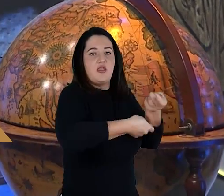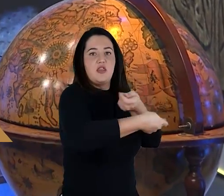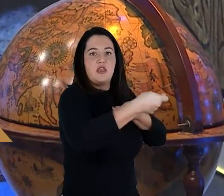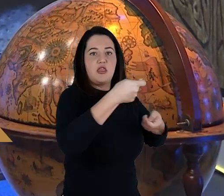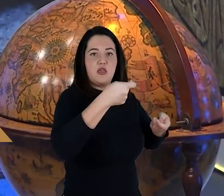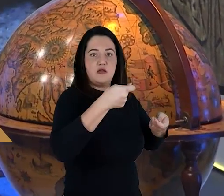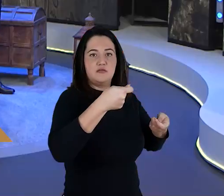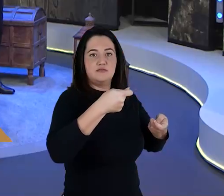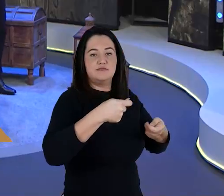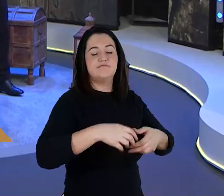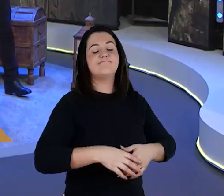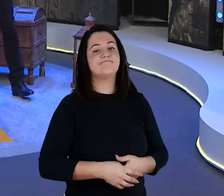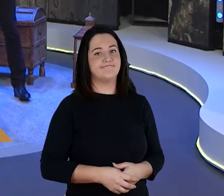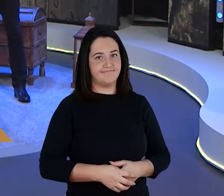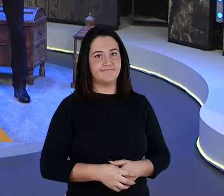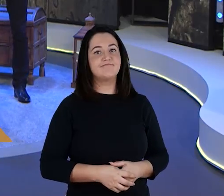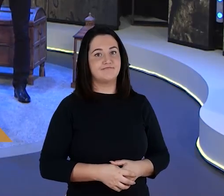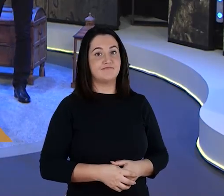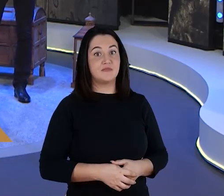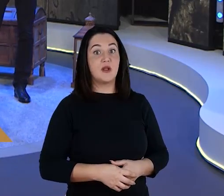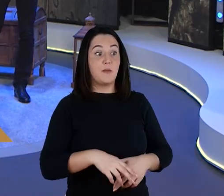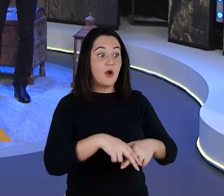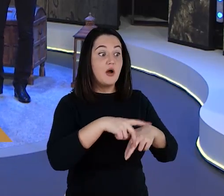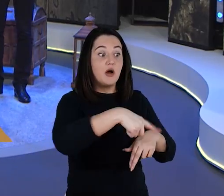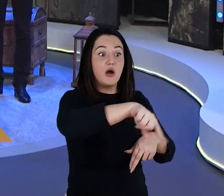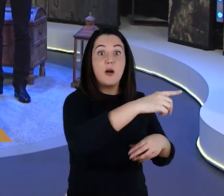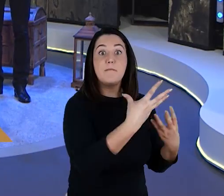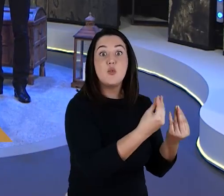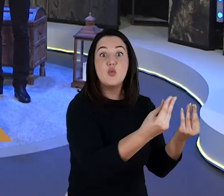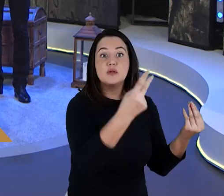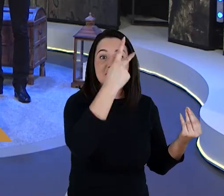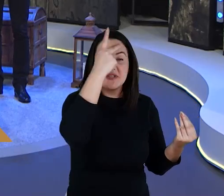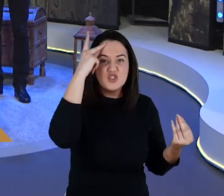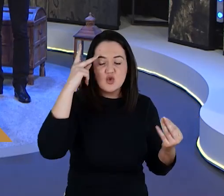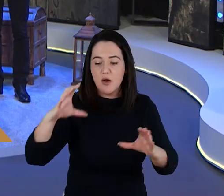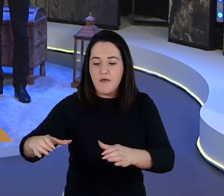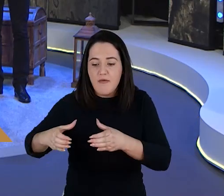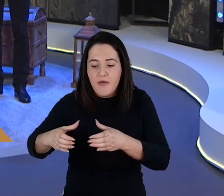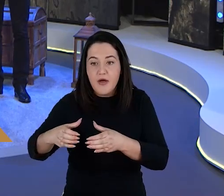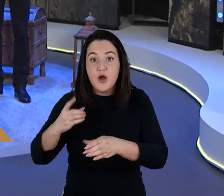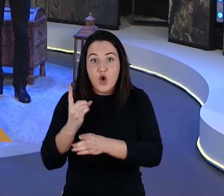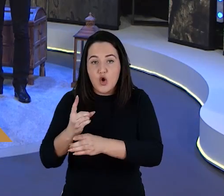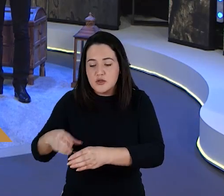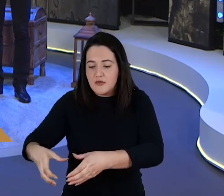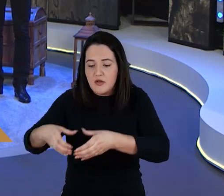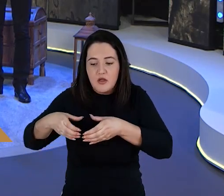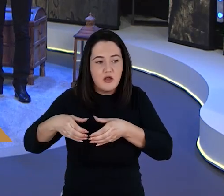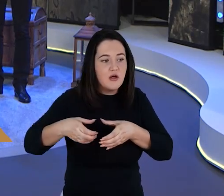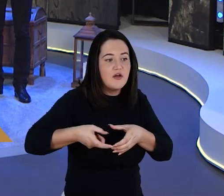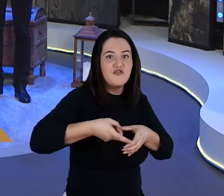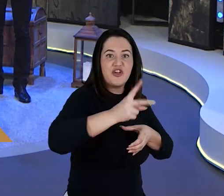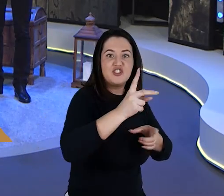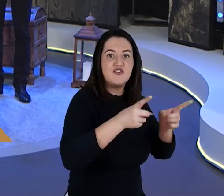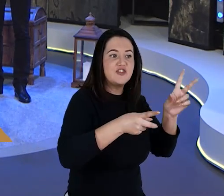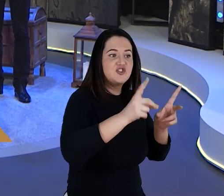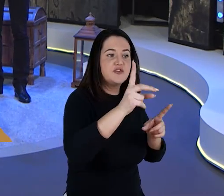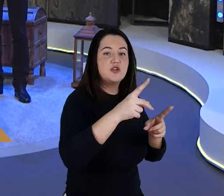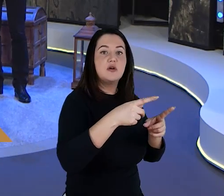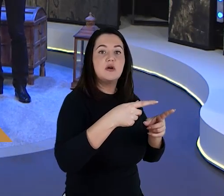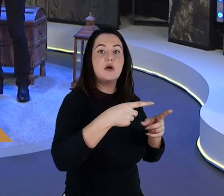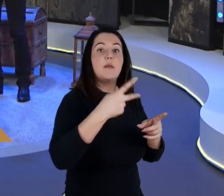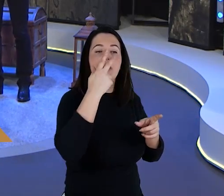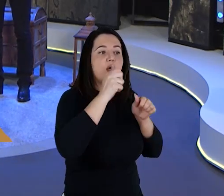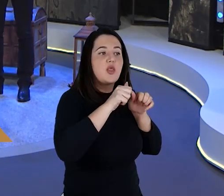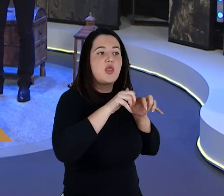antiguidades. De maneira indiscriminada, vários viajantes e comerciantes ilegais de antiguidades começaram a